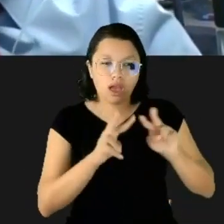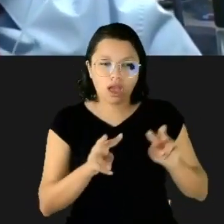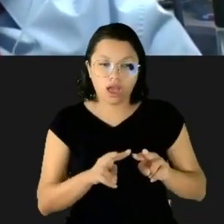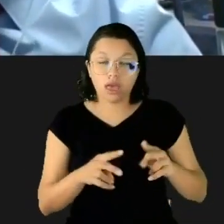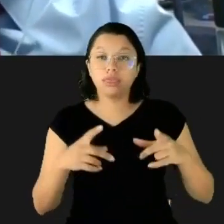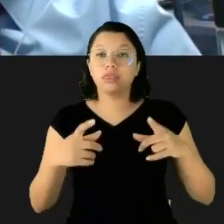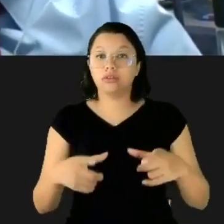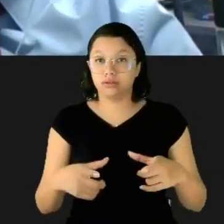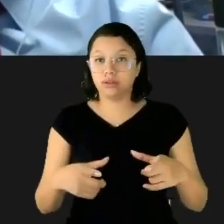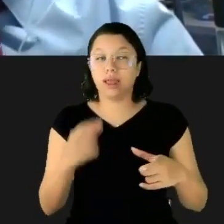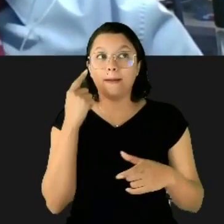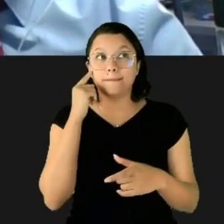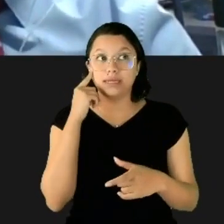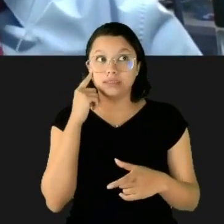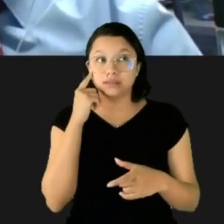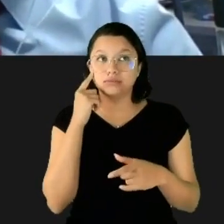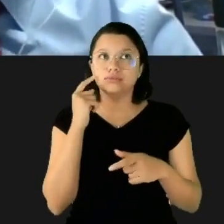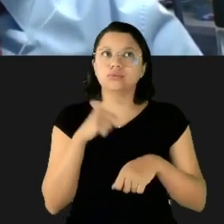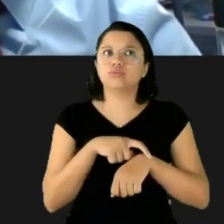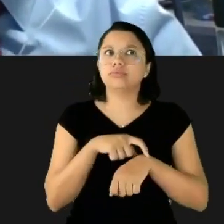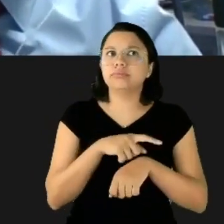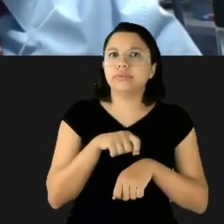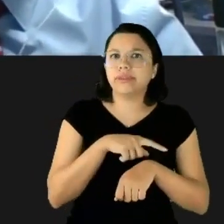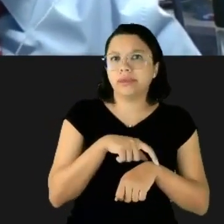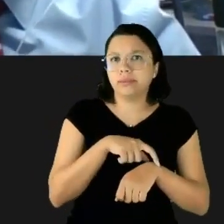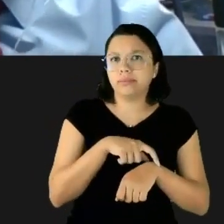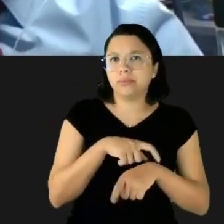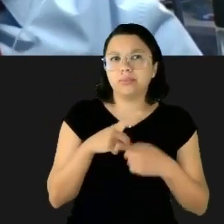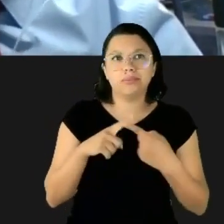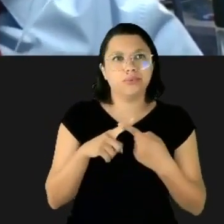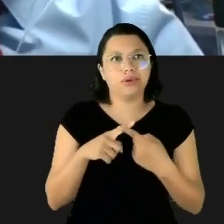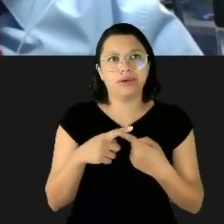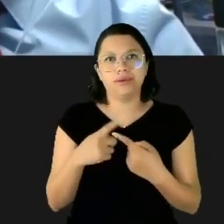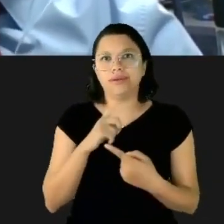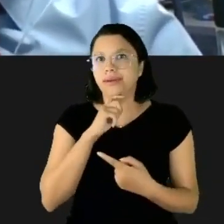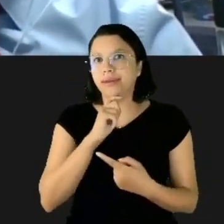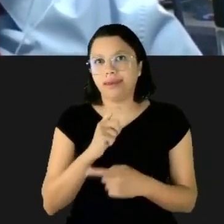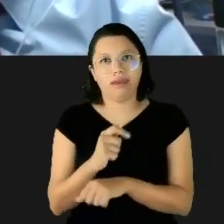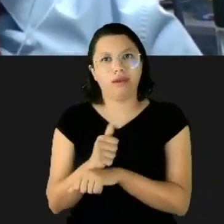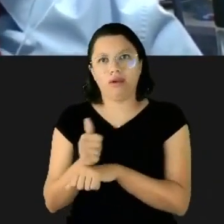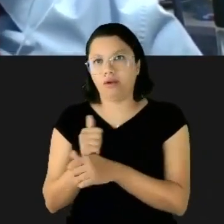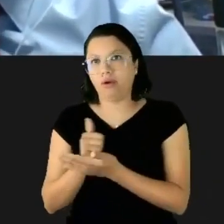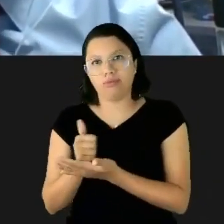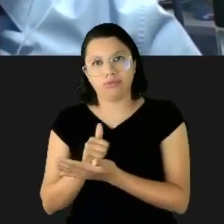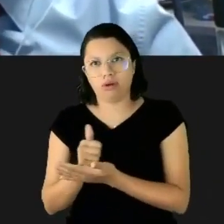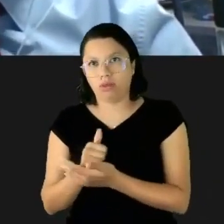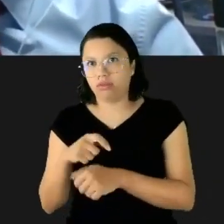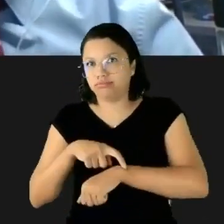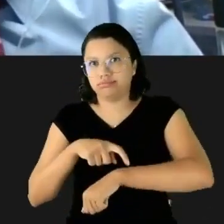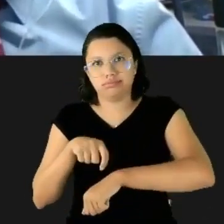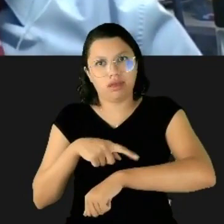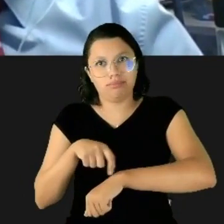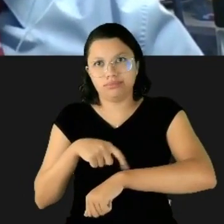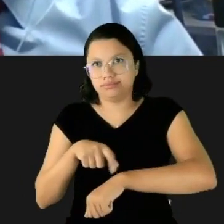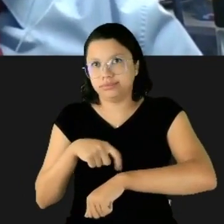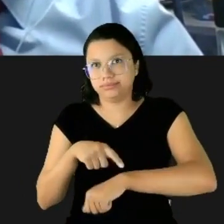com racionalidade do tempo. Tempo é uma variável que você não controla, você precisa ter